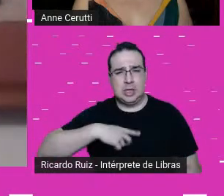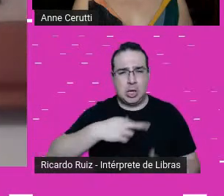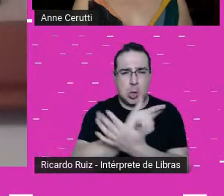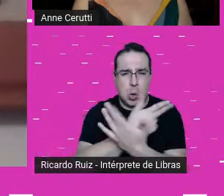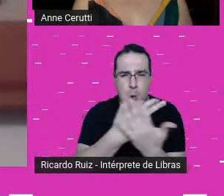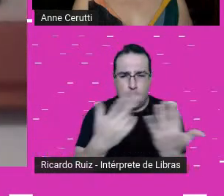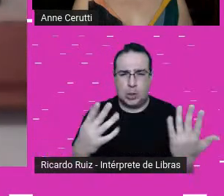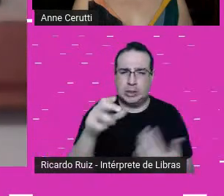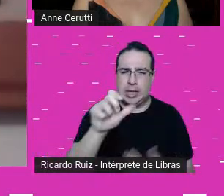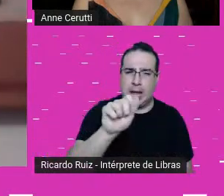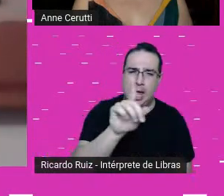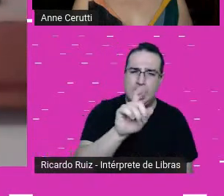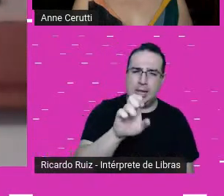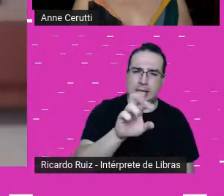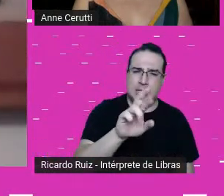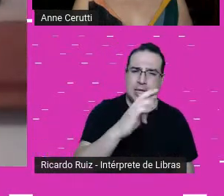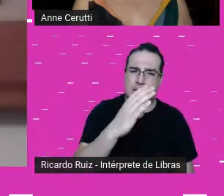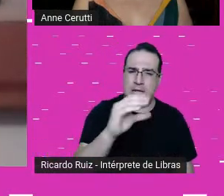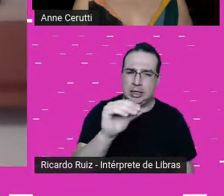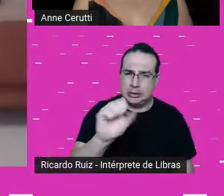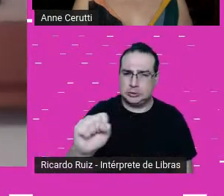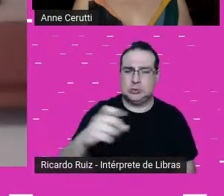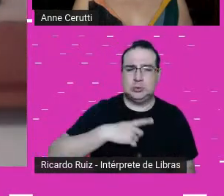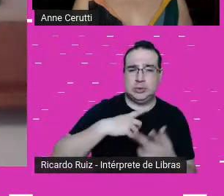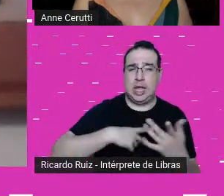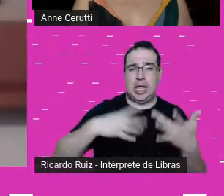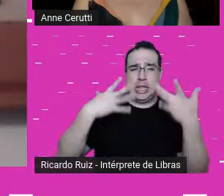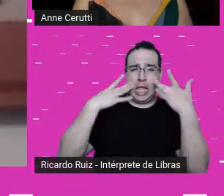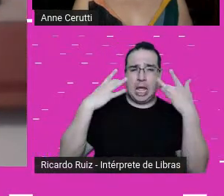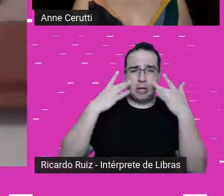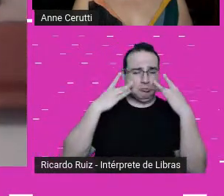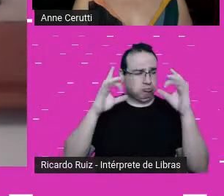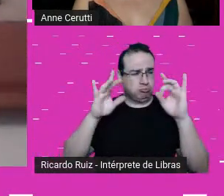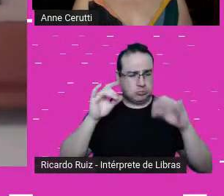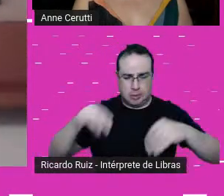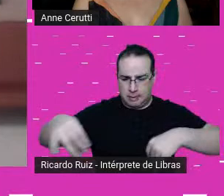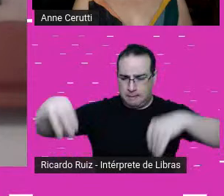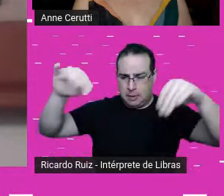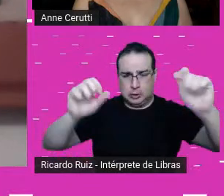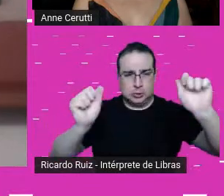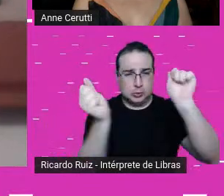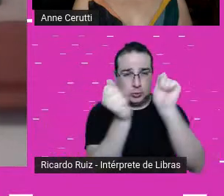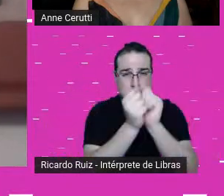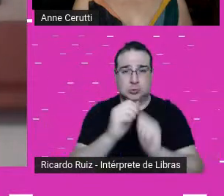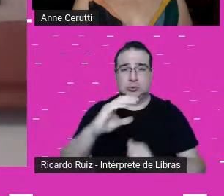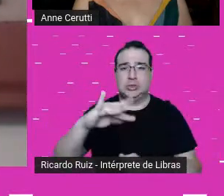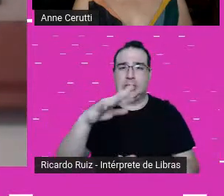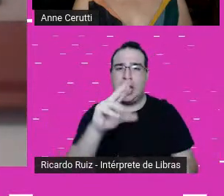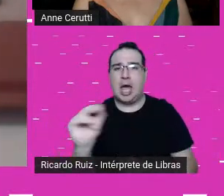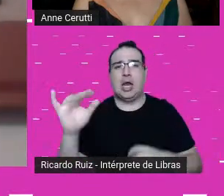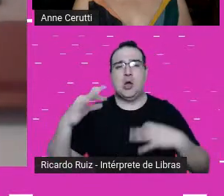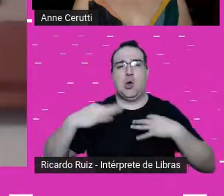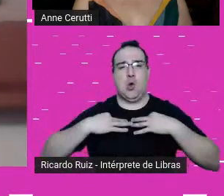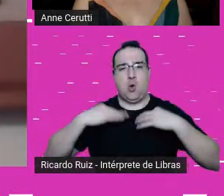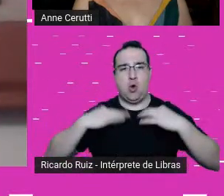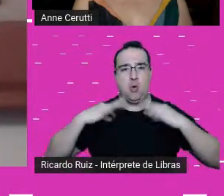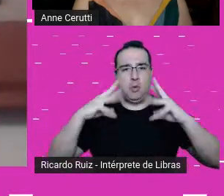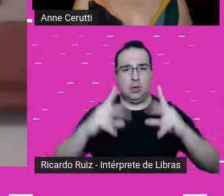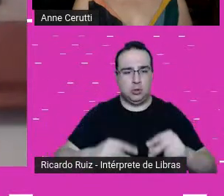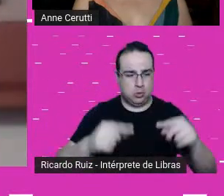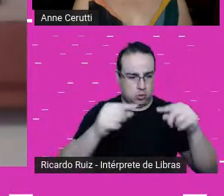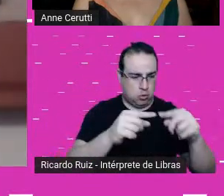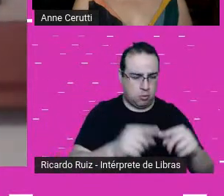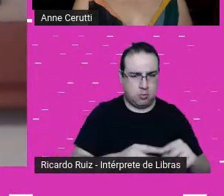tantas peças incríveis, né, que compõem o cenário, o figurino, os adereços, eles